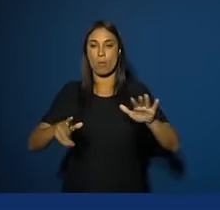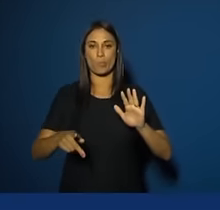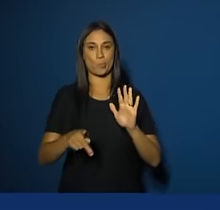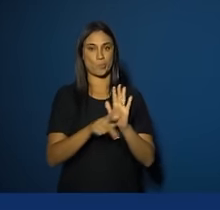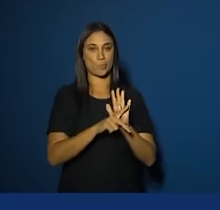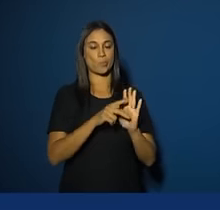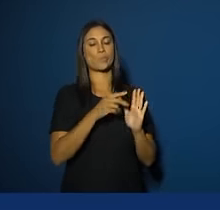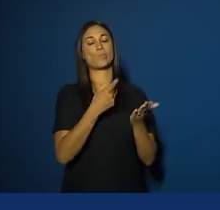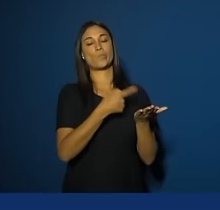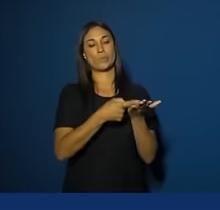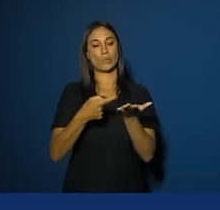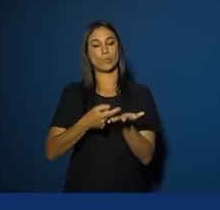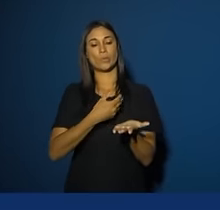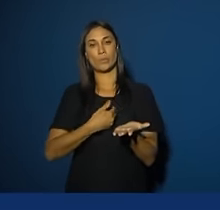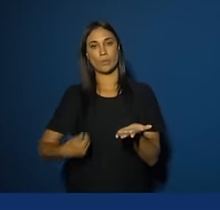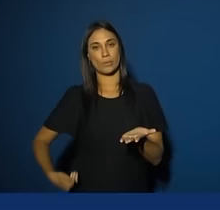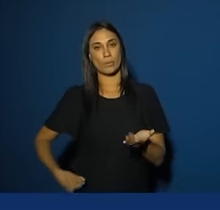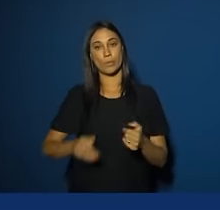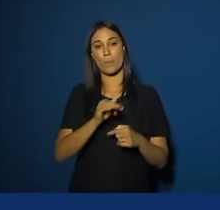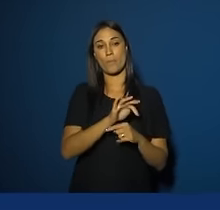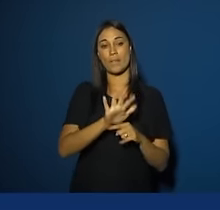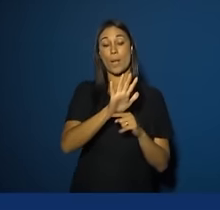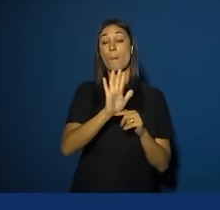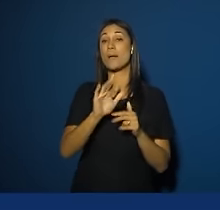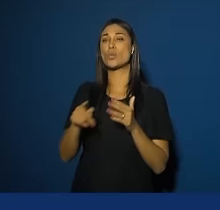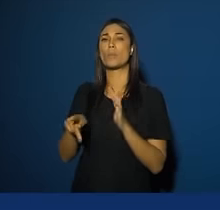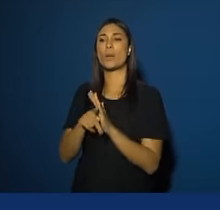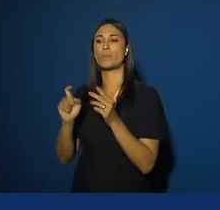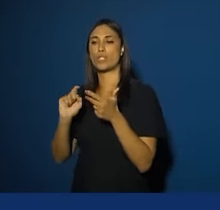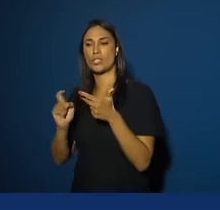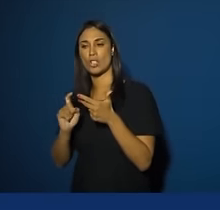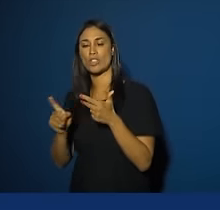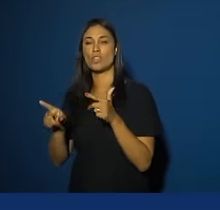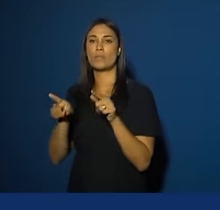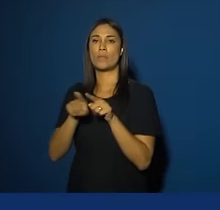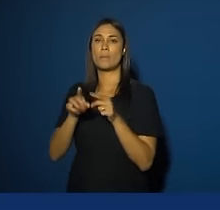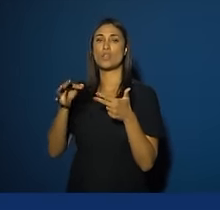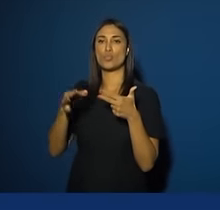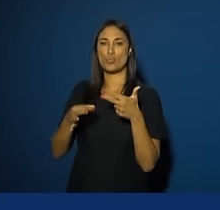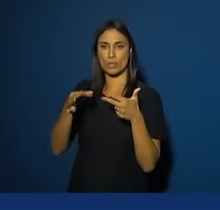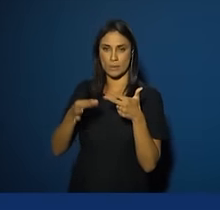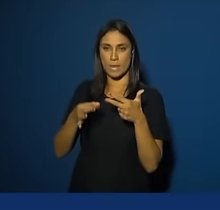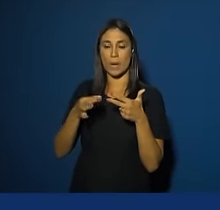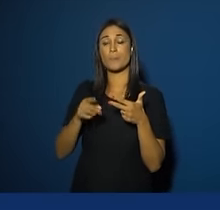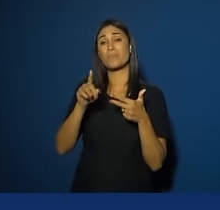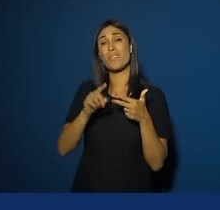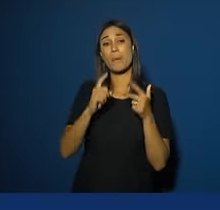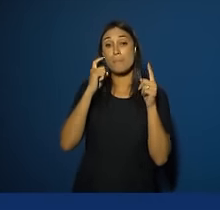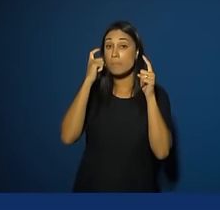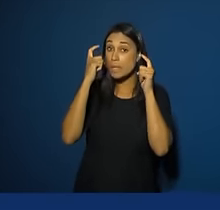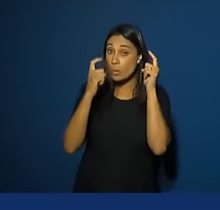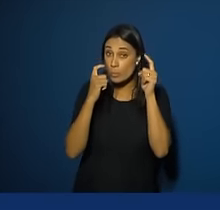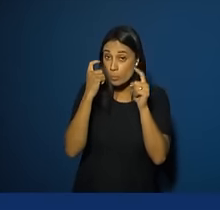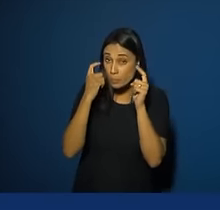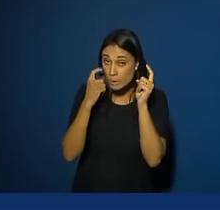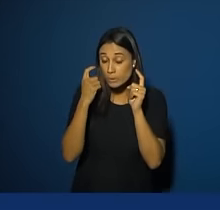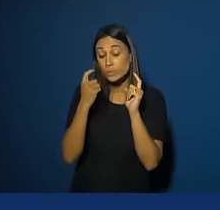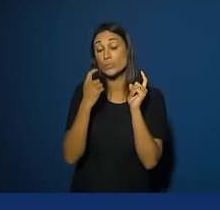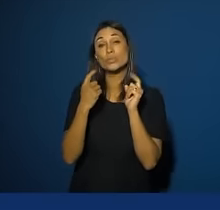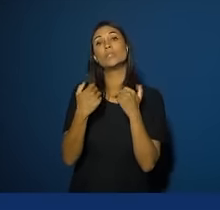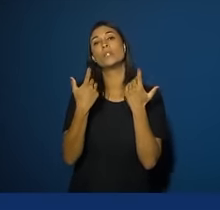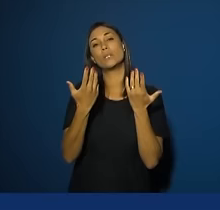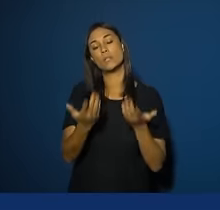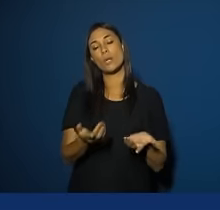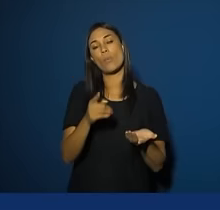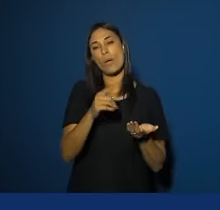próprio governo federal, mas, assim, o próprio Legislativo, o próprio Judiciário estão num processo de expansão preocupante. Então, acho que é